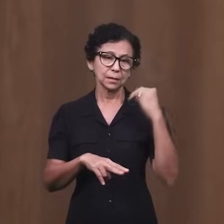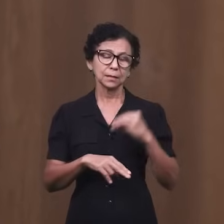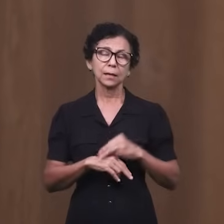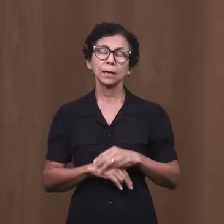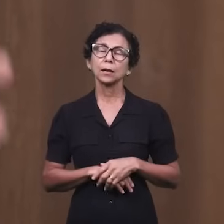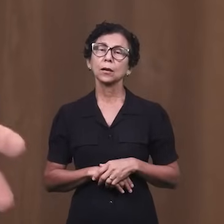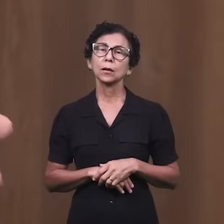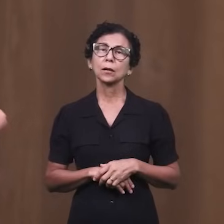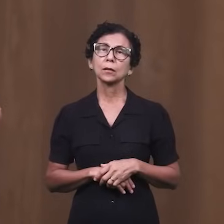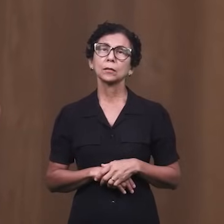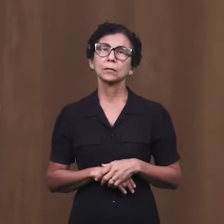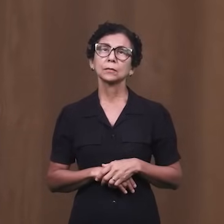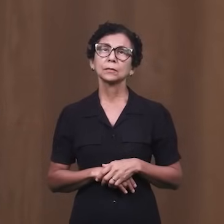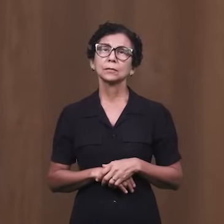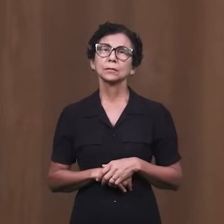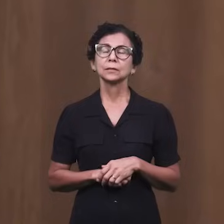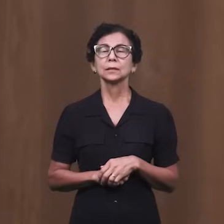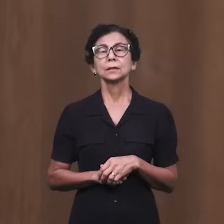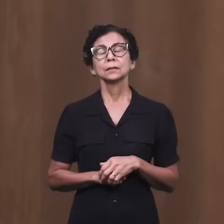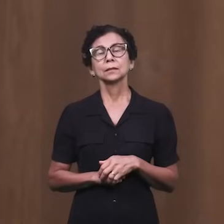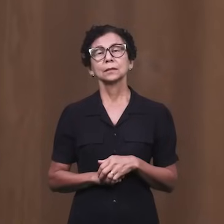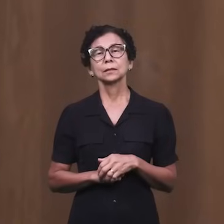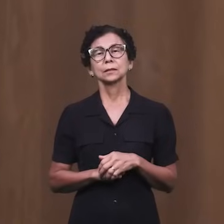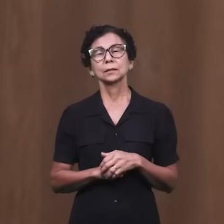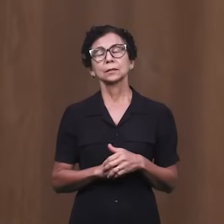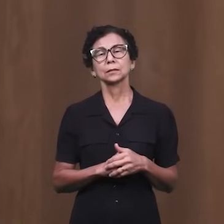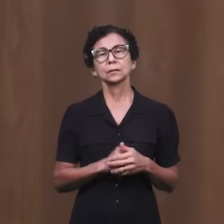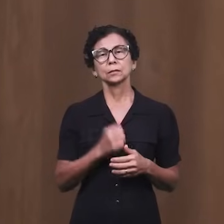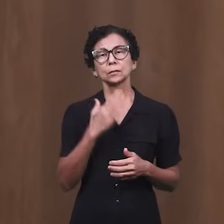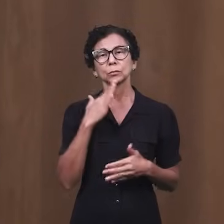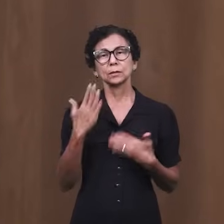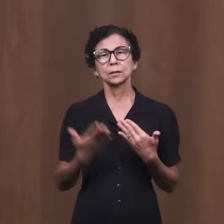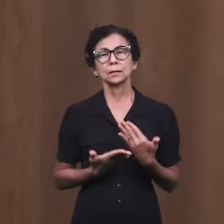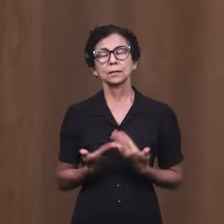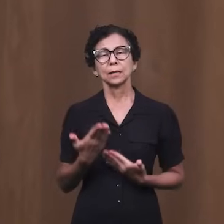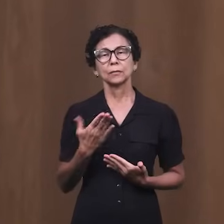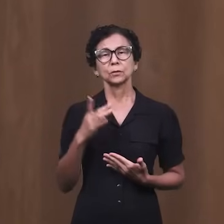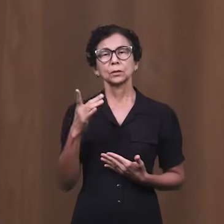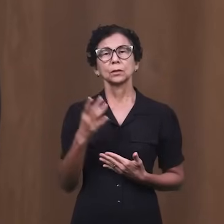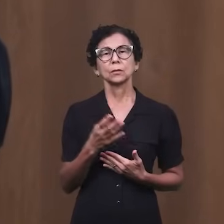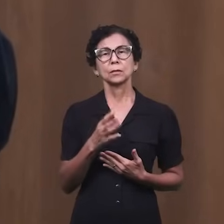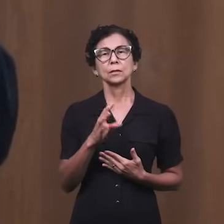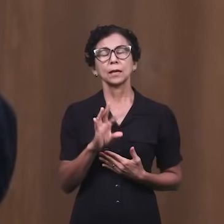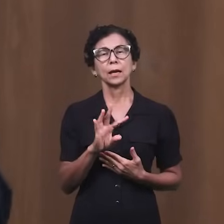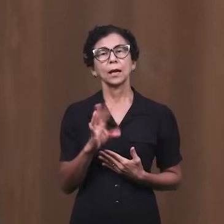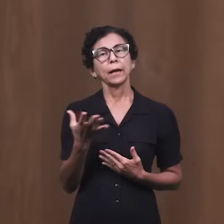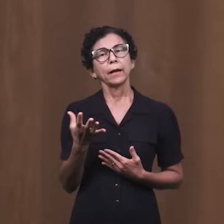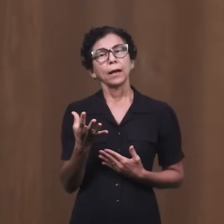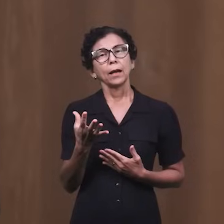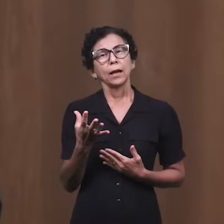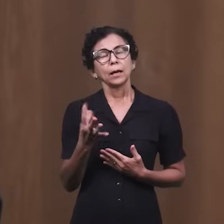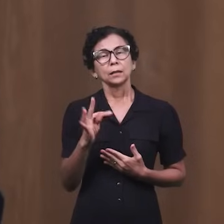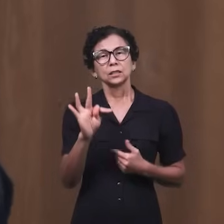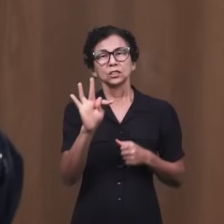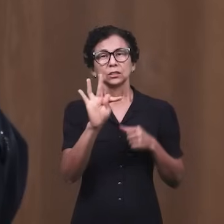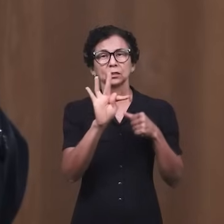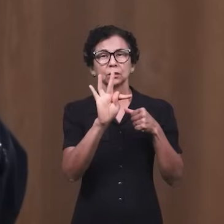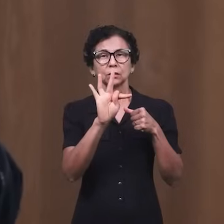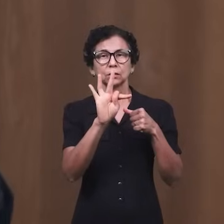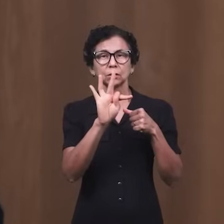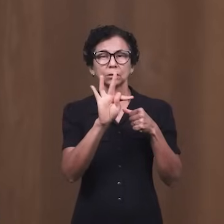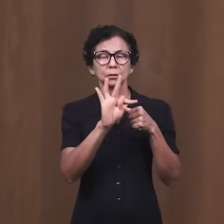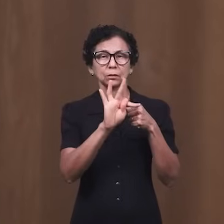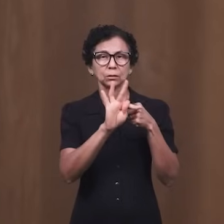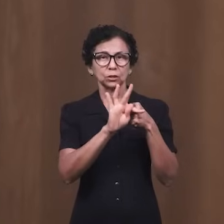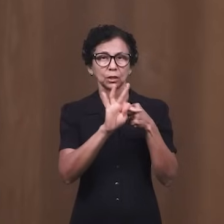a palavra de Deus é como o espelho ele fala isso né A palavra de Deus é como espelho Então você quer saber como você está Qual é sua